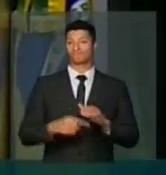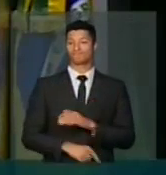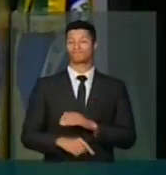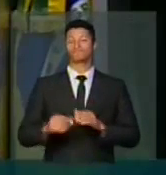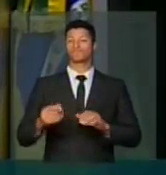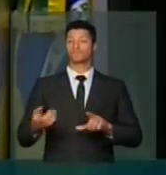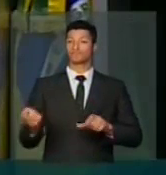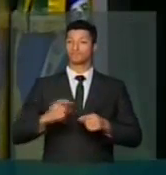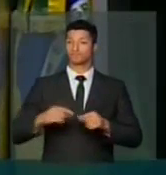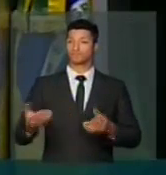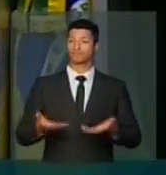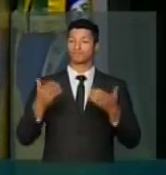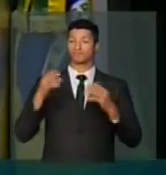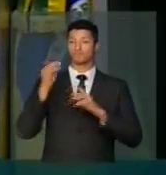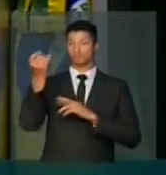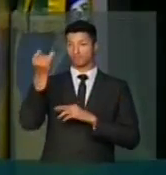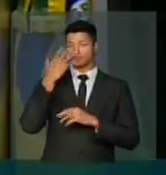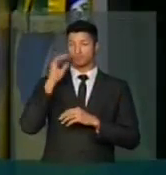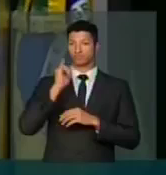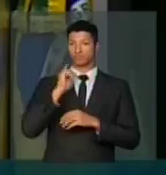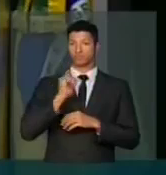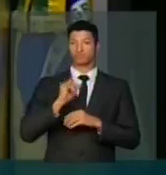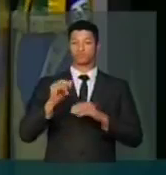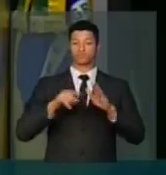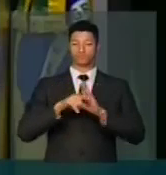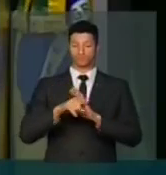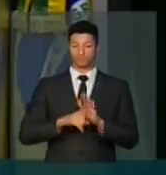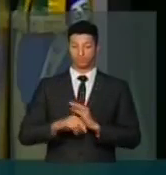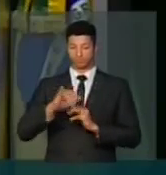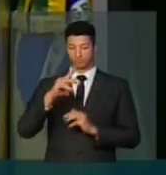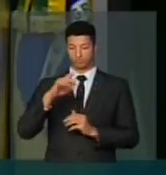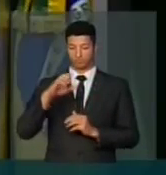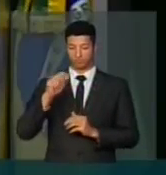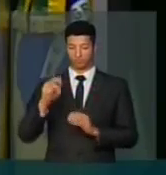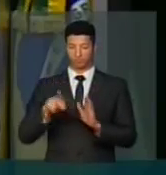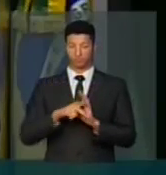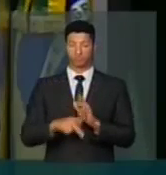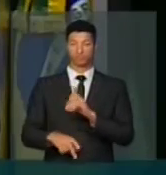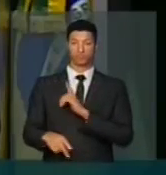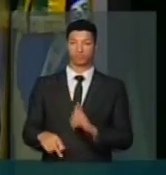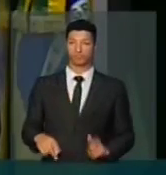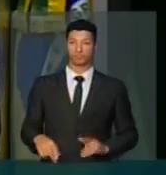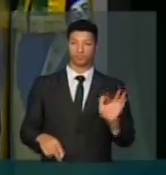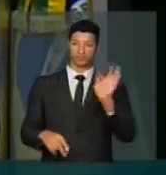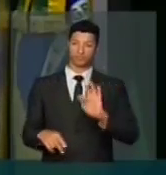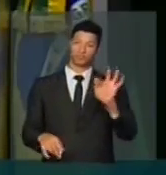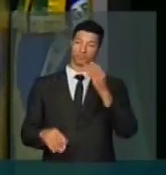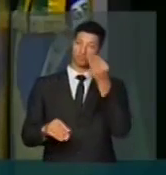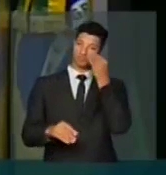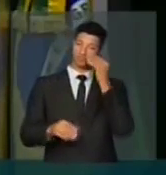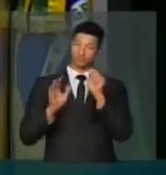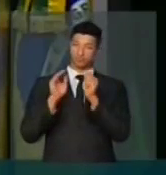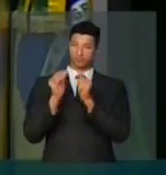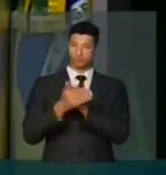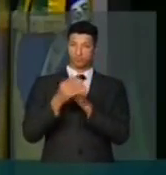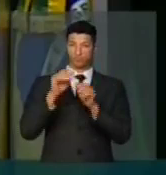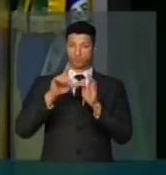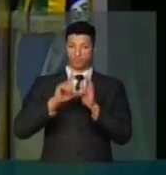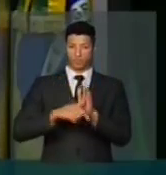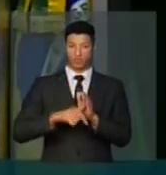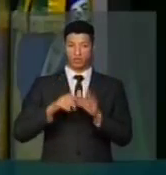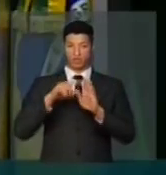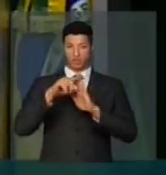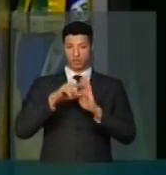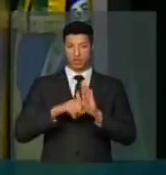aumentar, revelou o Instituto de Pesquisa Econômica Aplicada, IPEA, do próprio governo federal, e tentaram esconder, atrasando a publicação da pesquisa